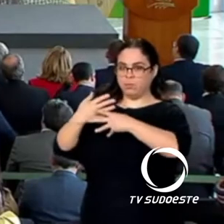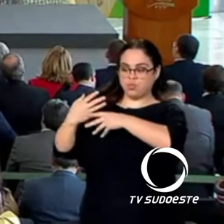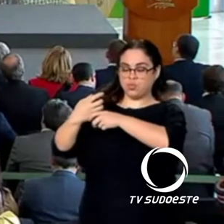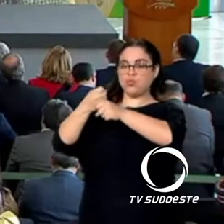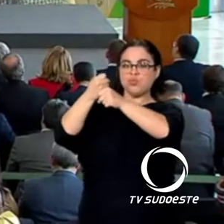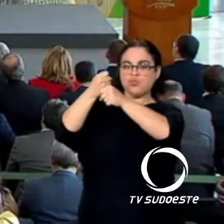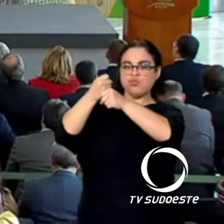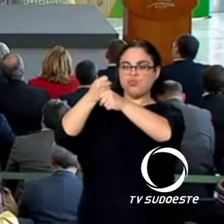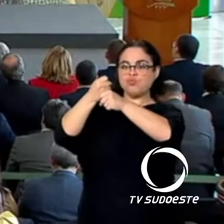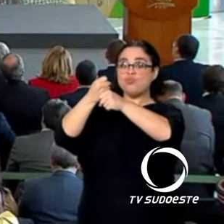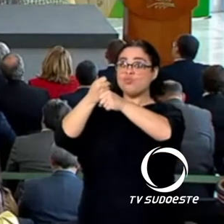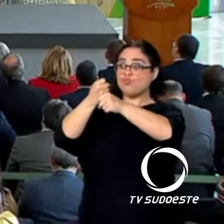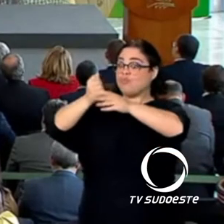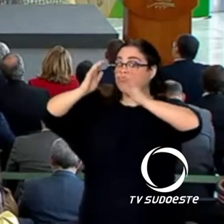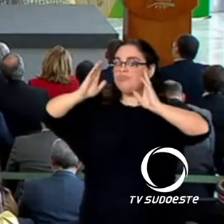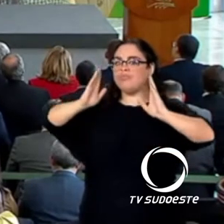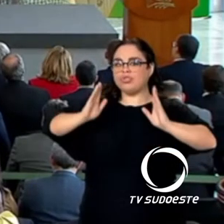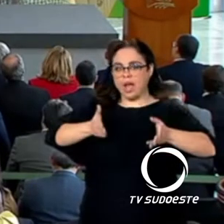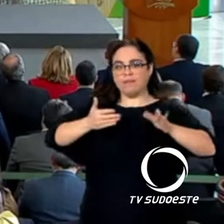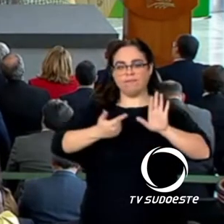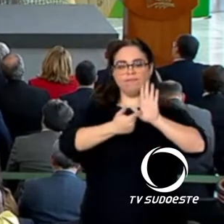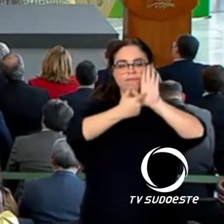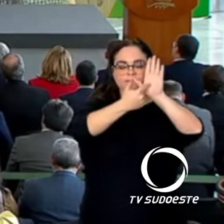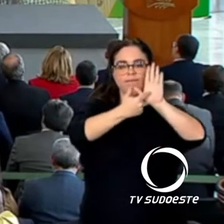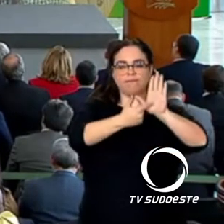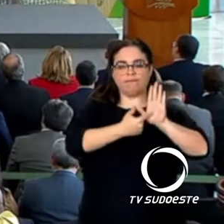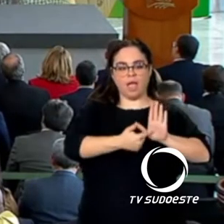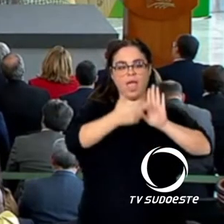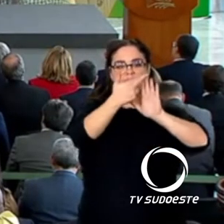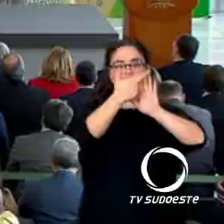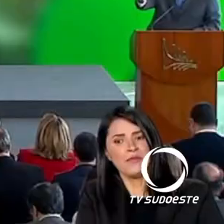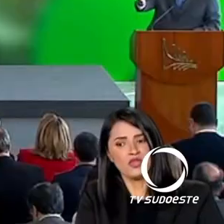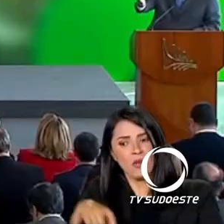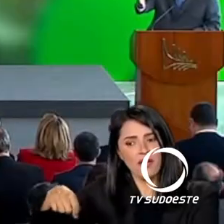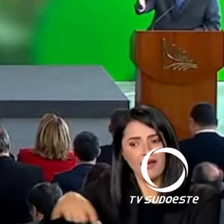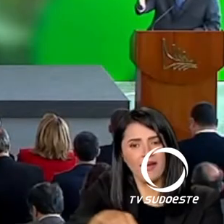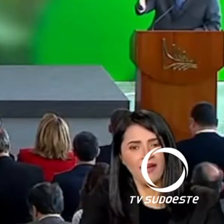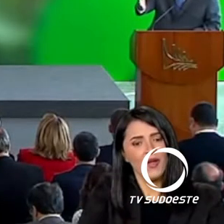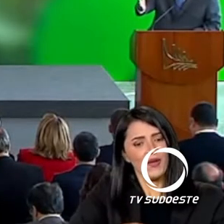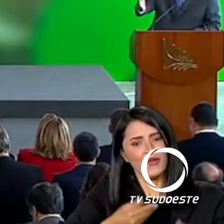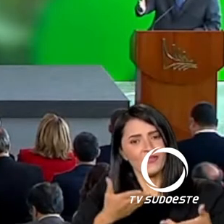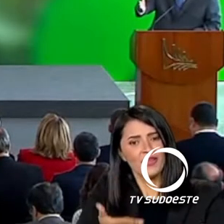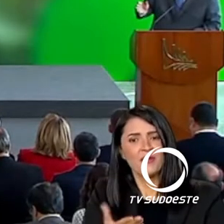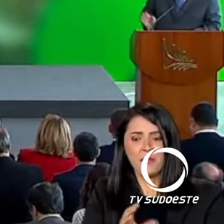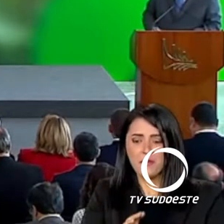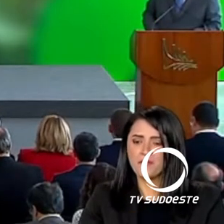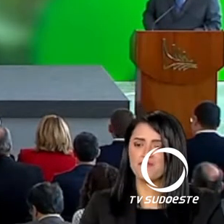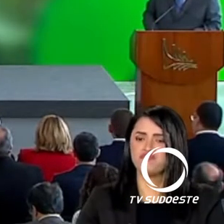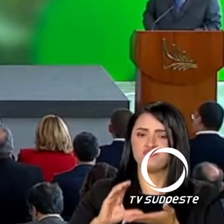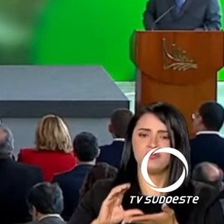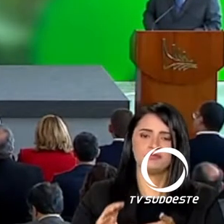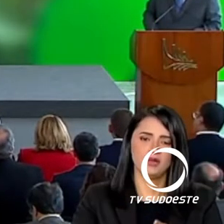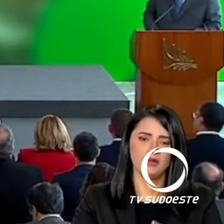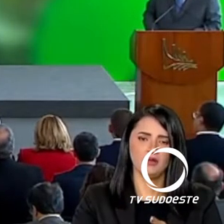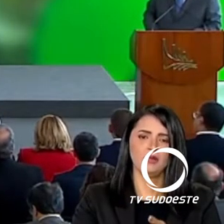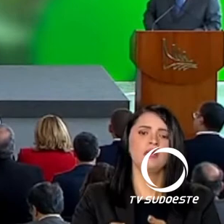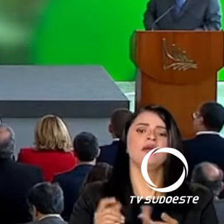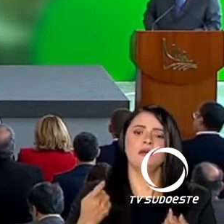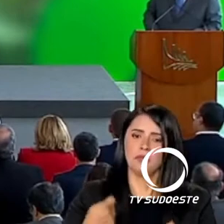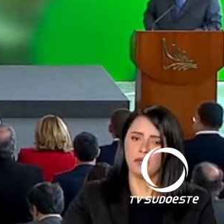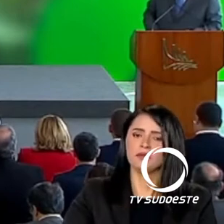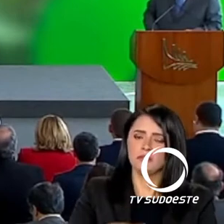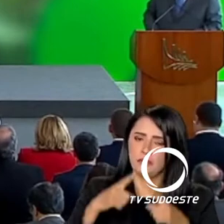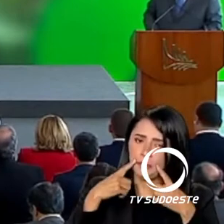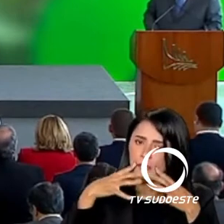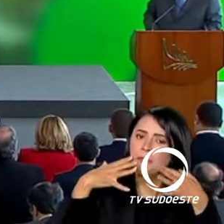o lançamento do plano safra 2024/2025 foi nesta cerimônia realizada no Palácio do Planalto em Brasília e teve